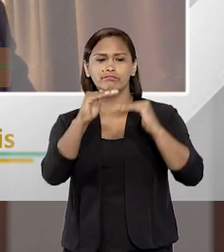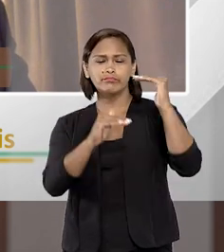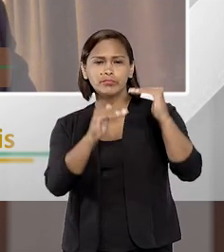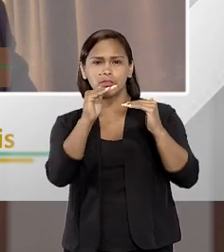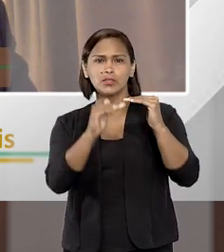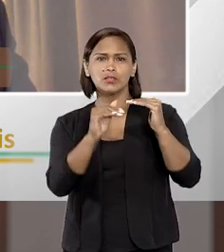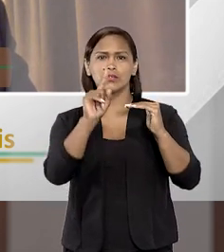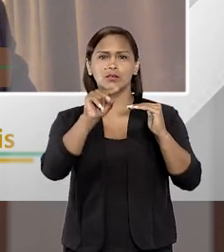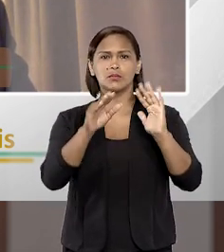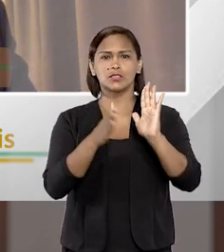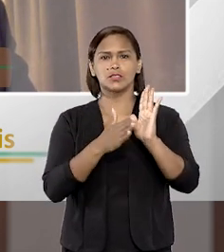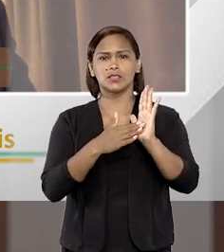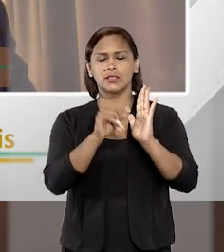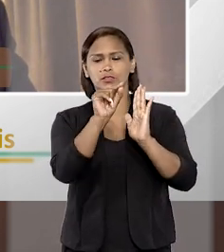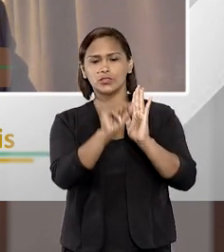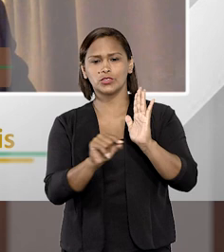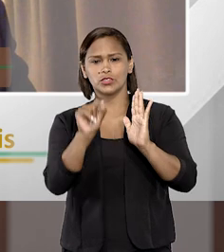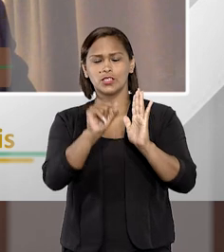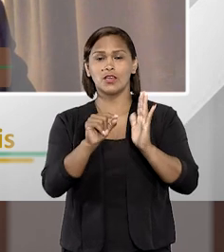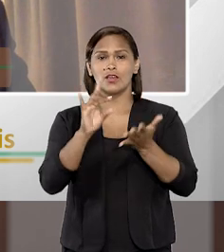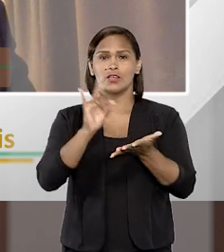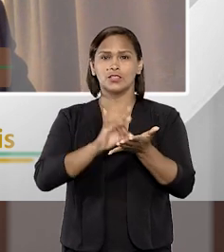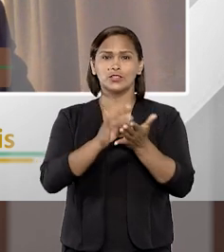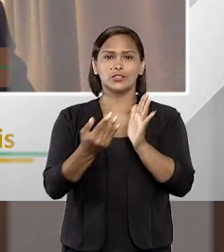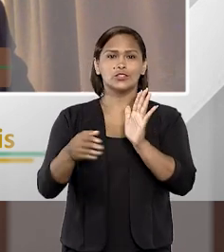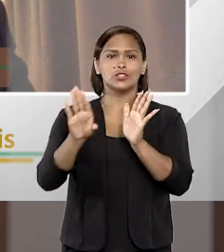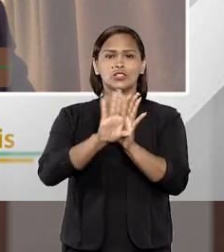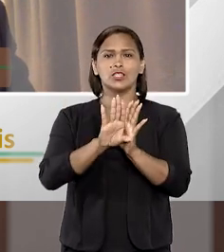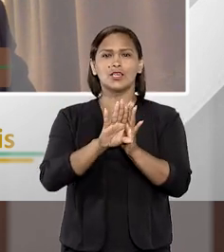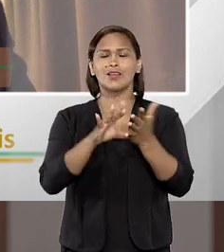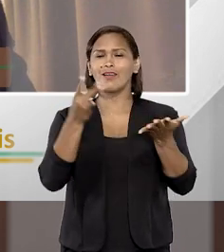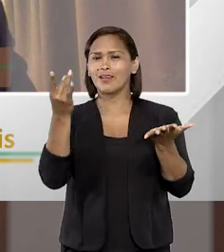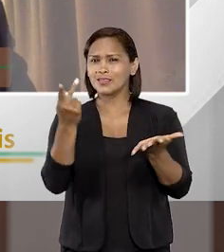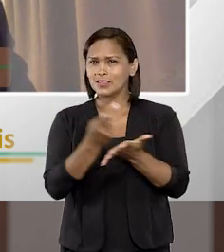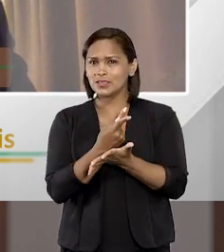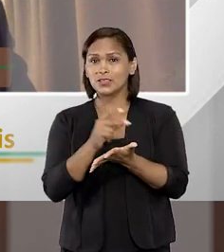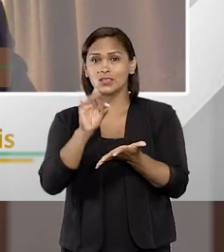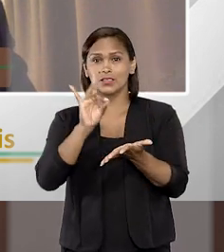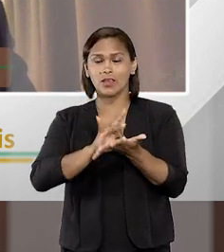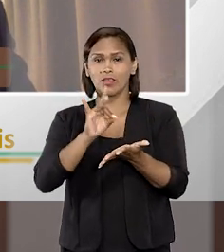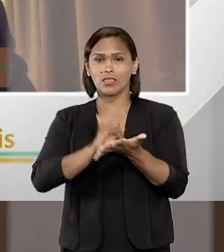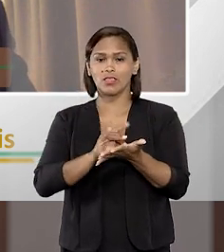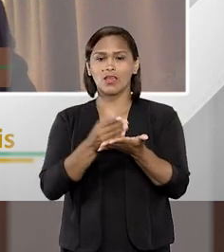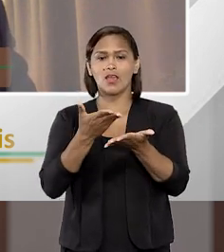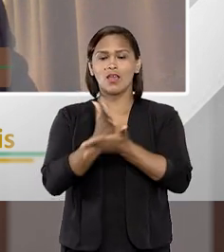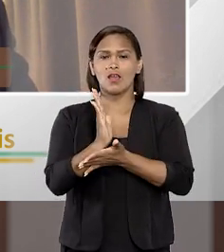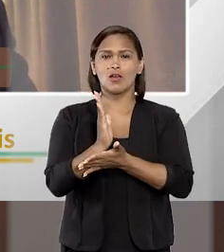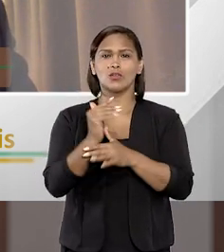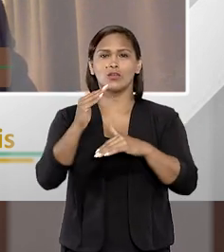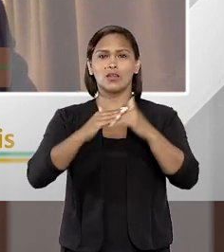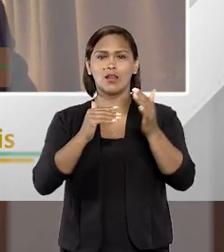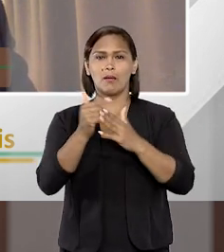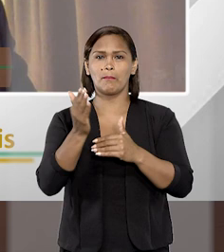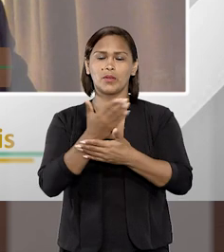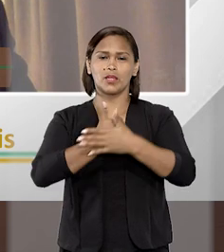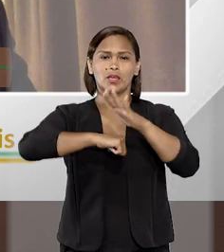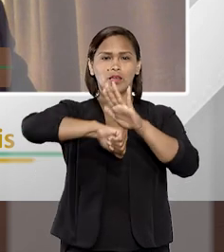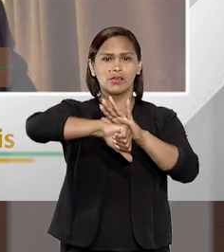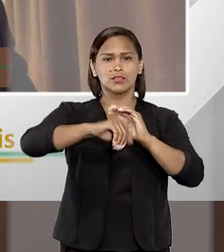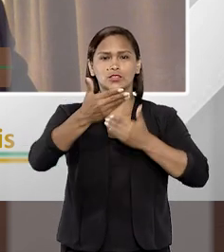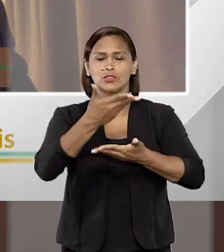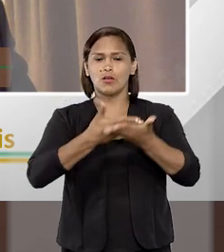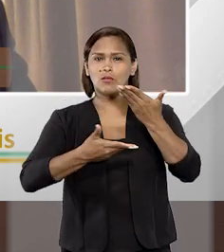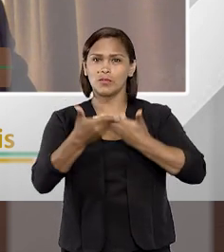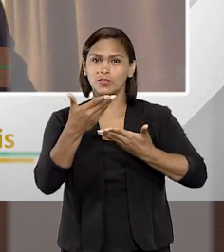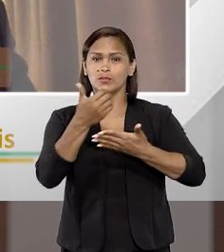probabilidades de se chegar a certeza sobre a autoria ou participação